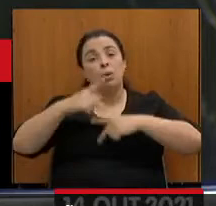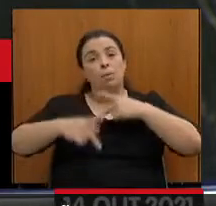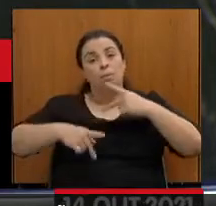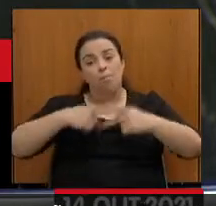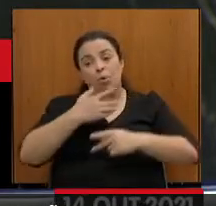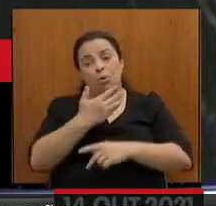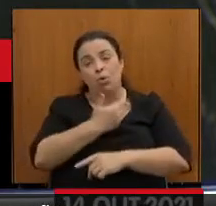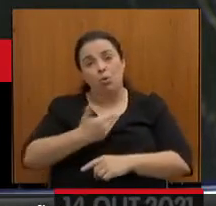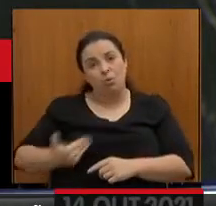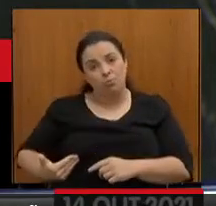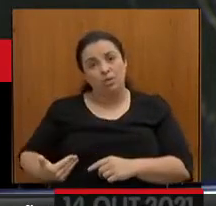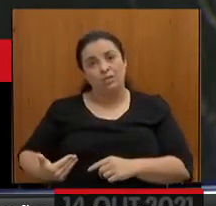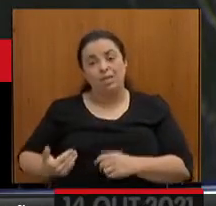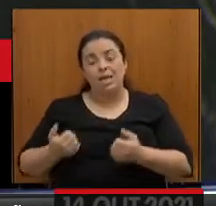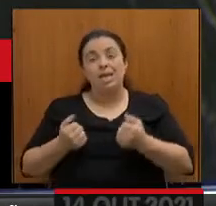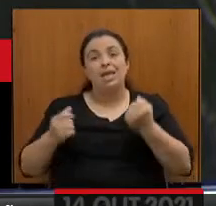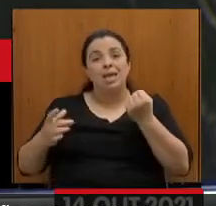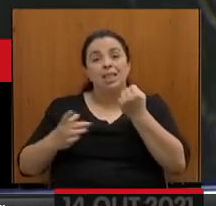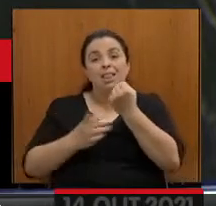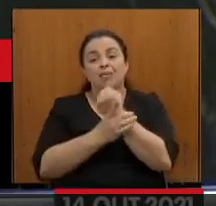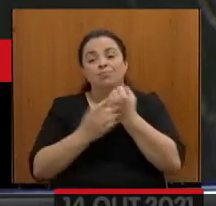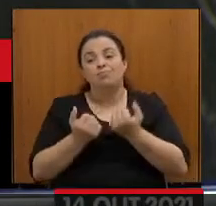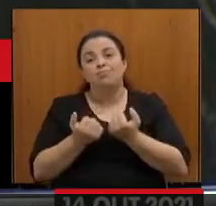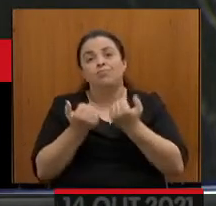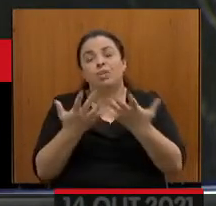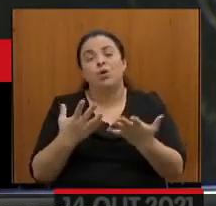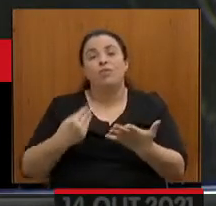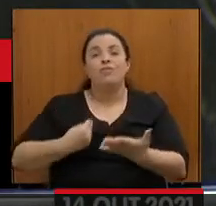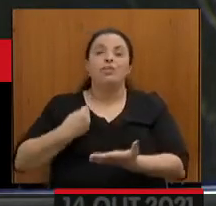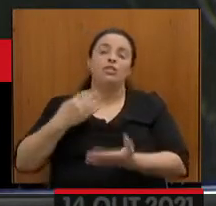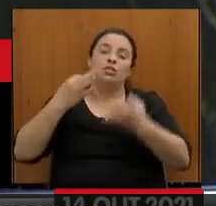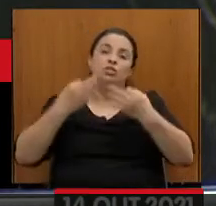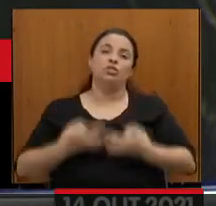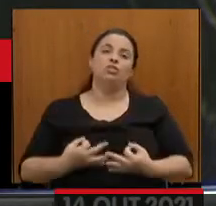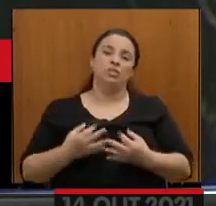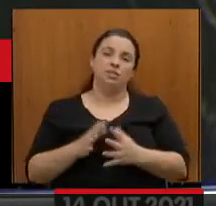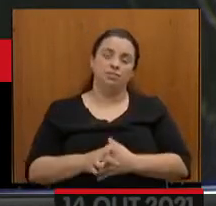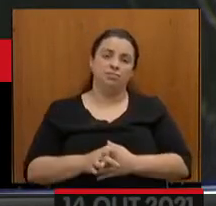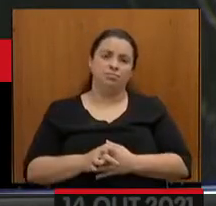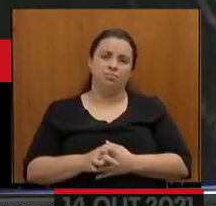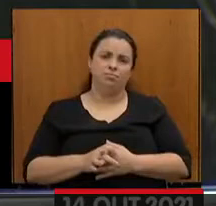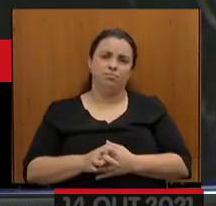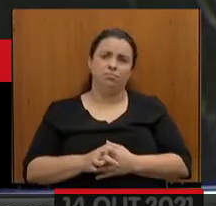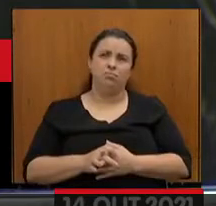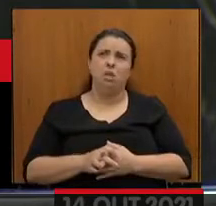aqui de casos que são causas muito comuns dessas mortes, hipertensão,